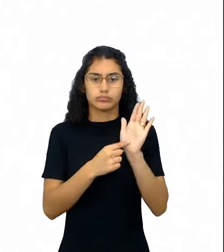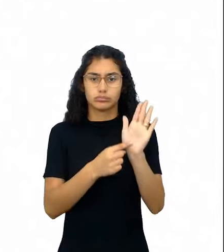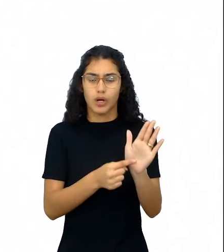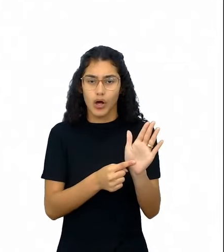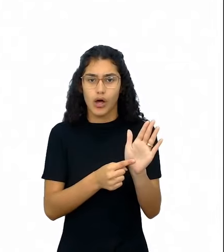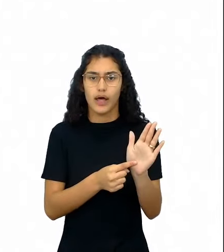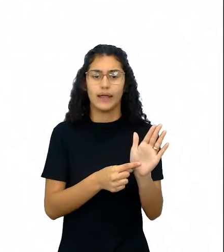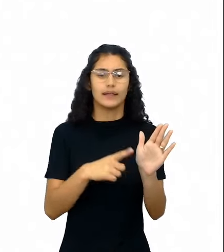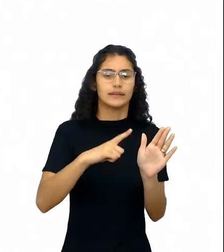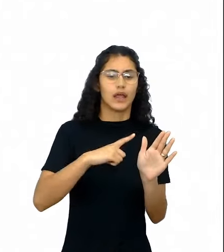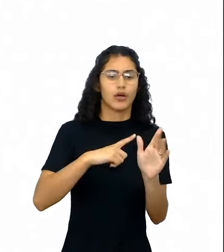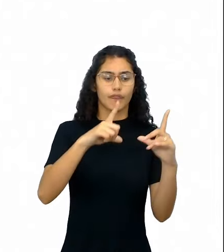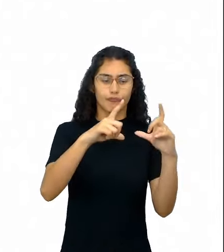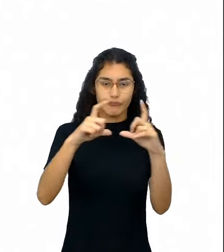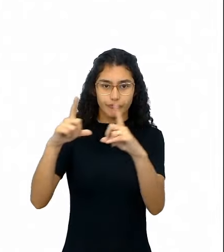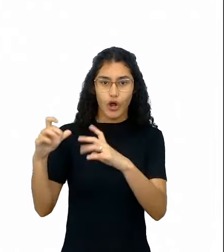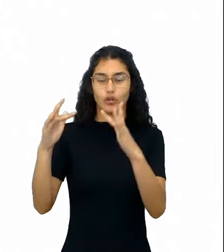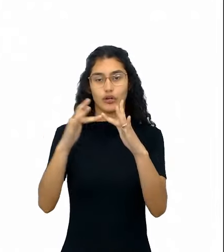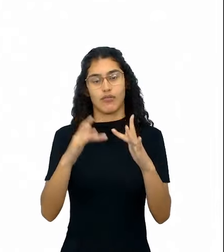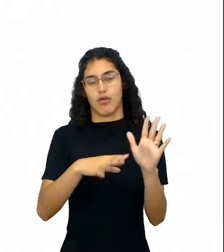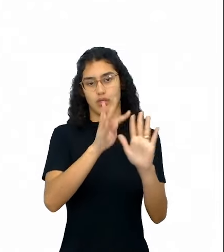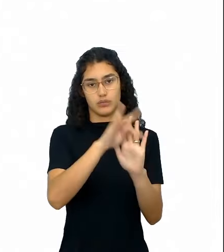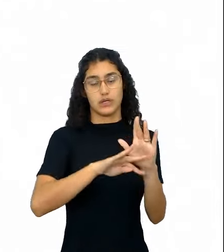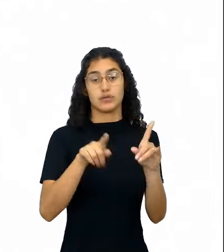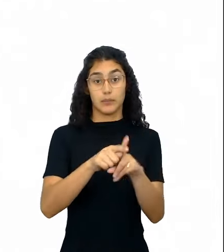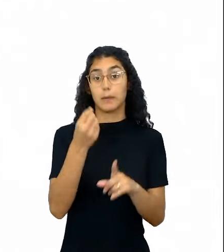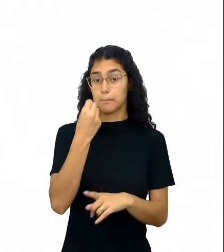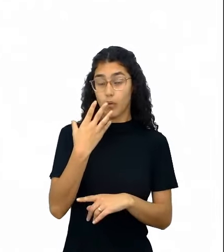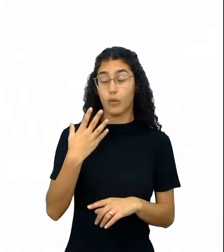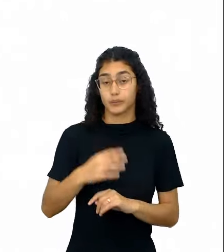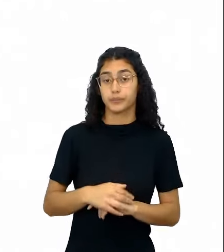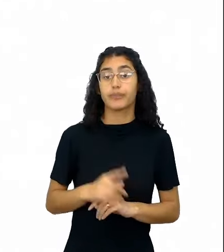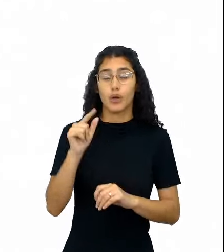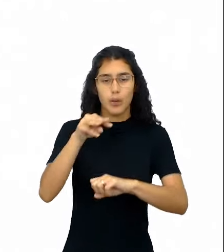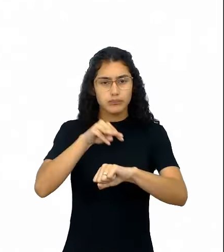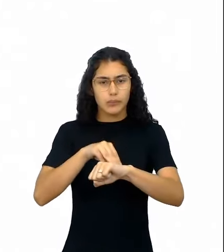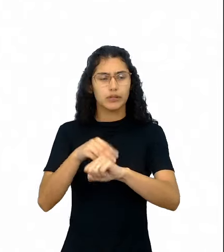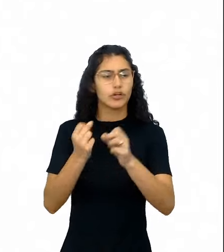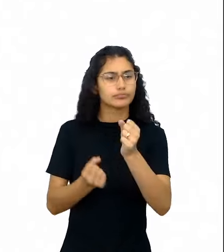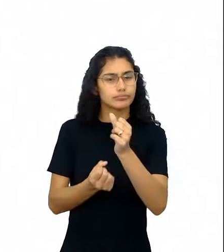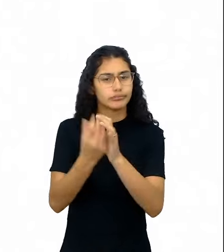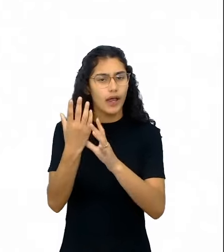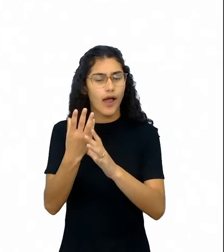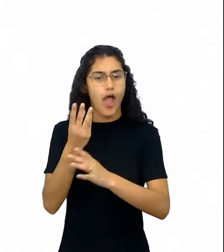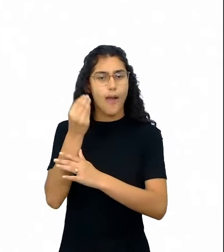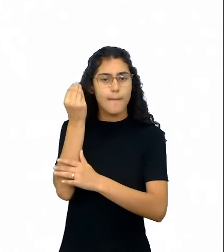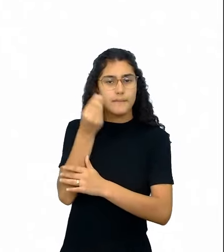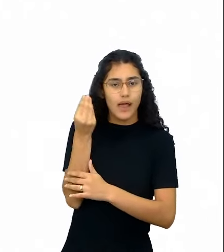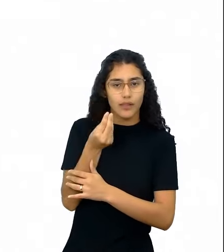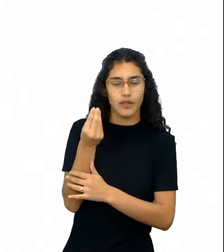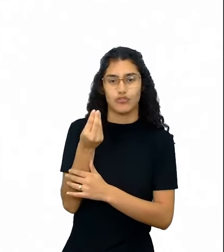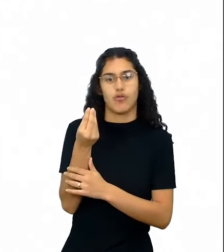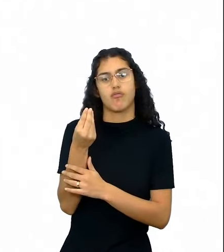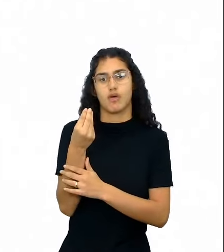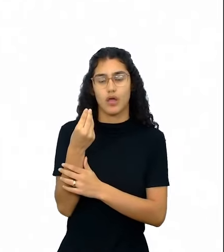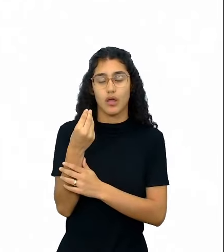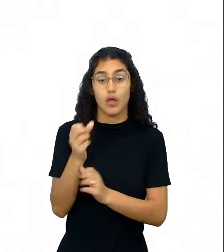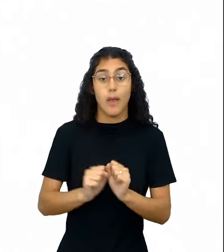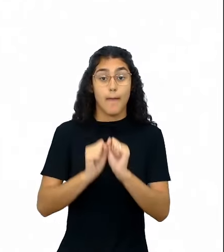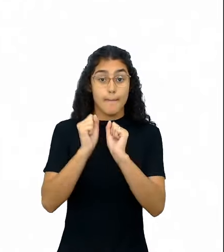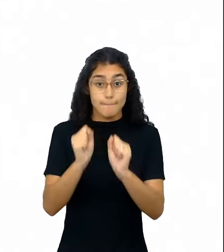se tiver alguma foto ligada ao texto, né? Então, esse é o momento de criar a expectativa de que aquilo pode